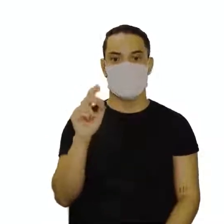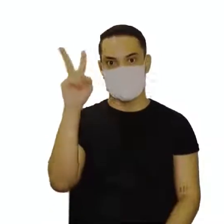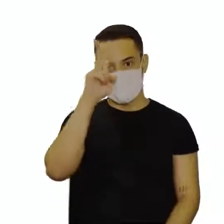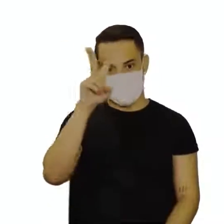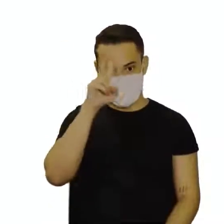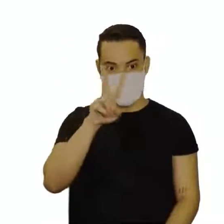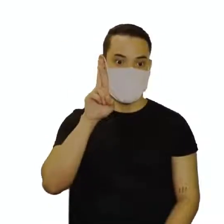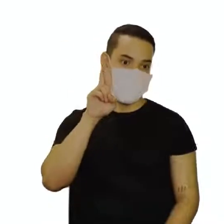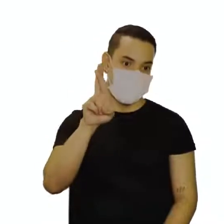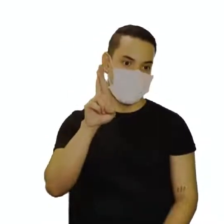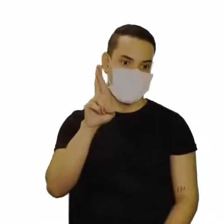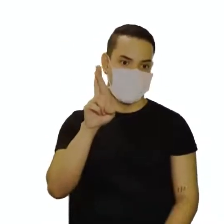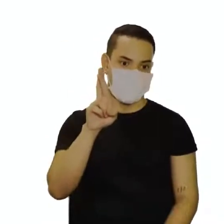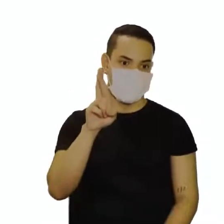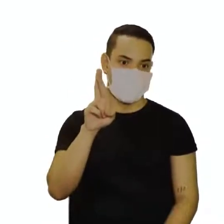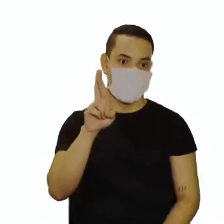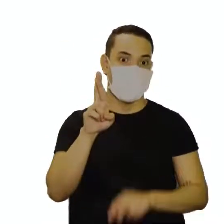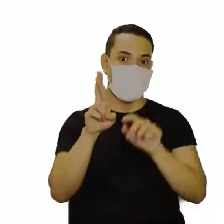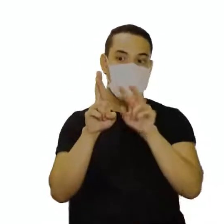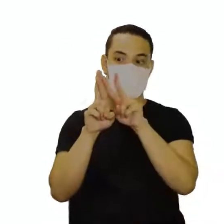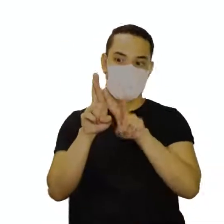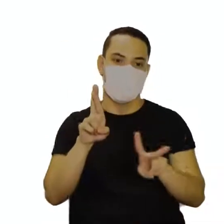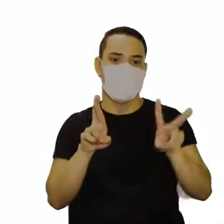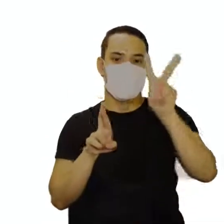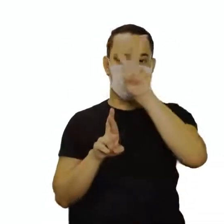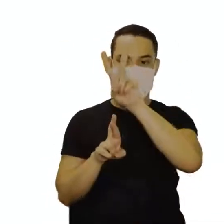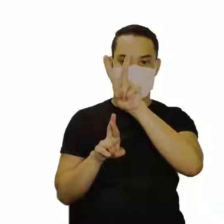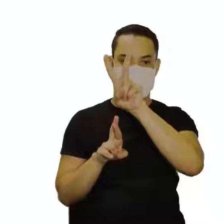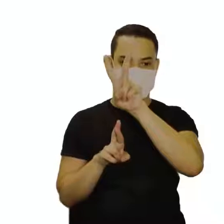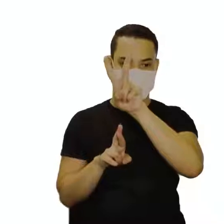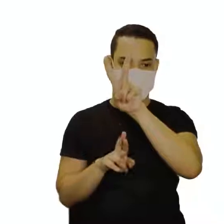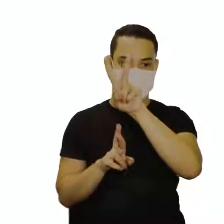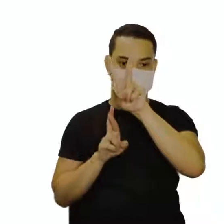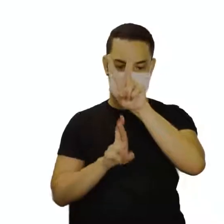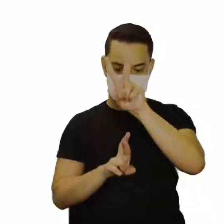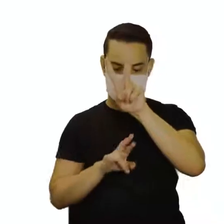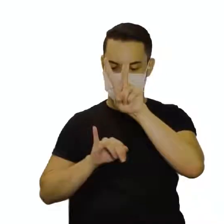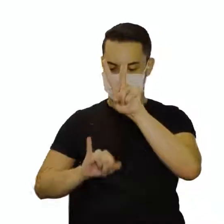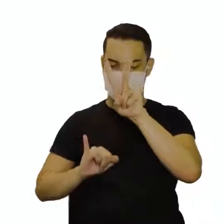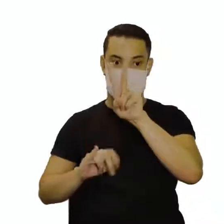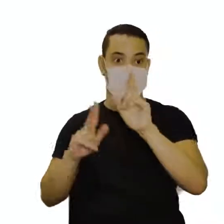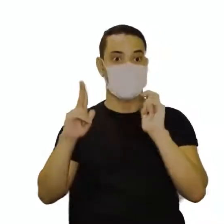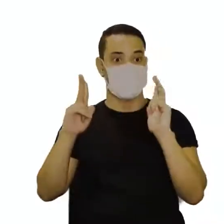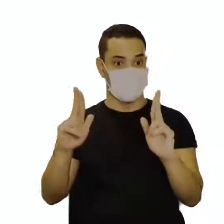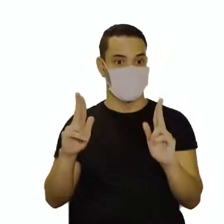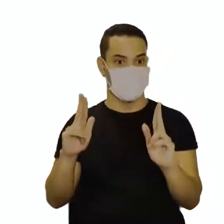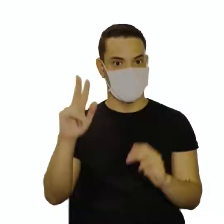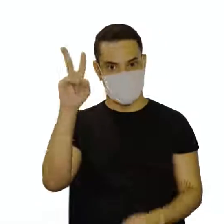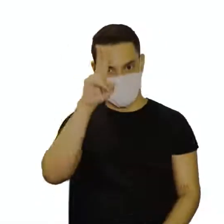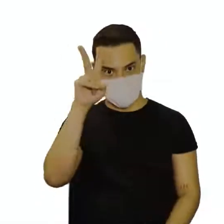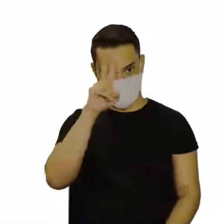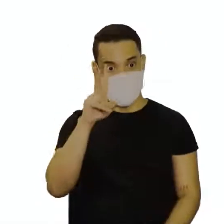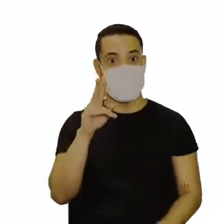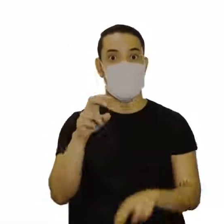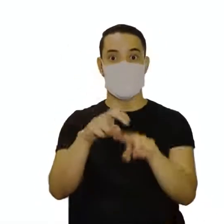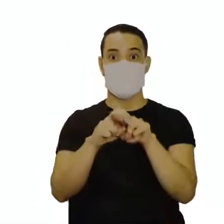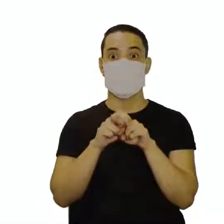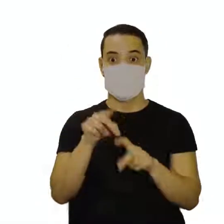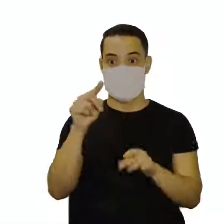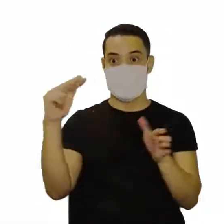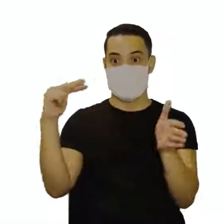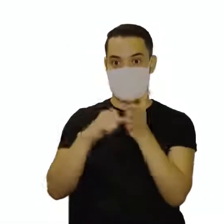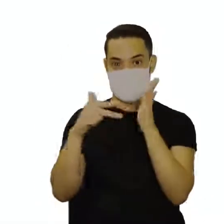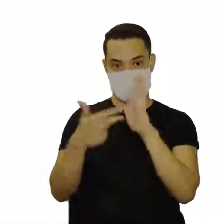vezes I. Então, olha só, a tensão tem que estar em cima. É igual a R vezes I. Então, é isso